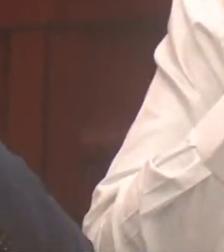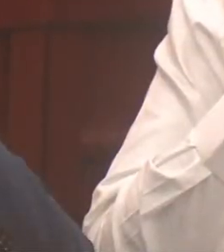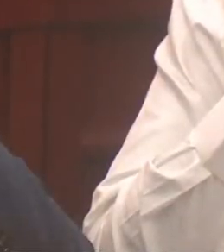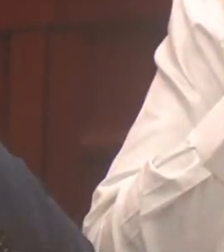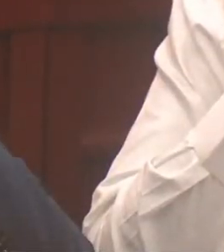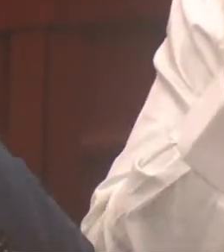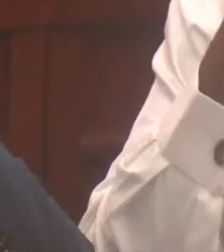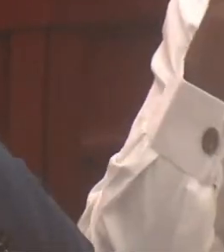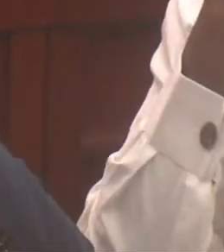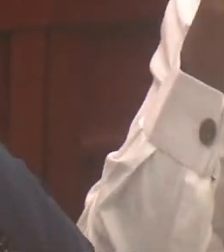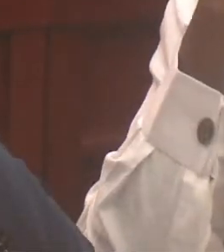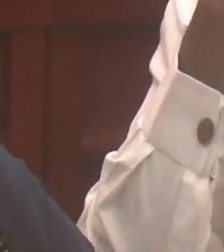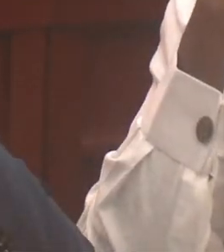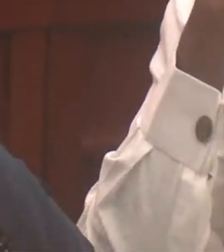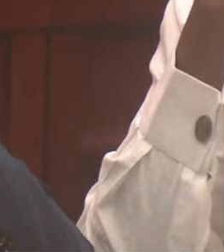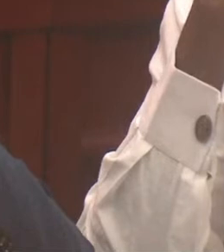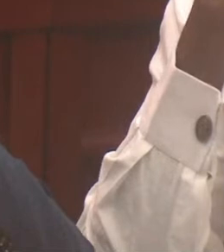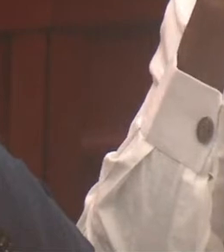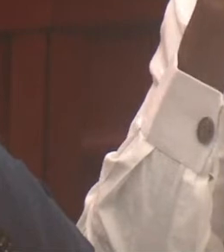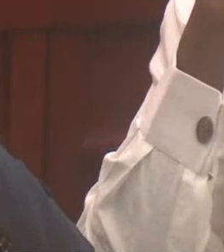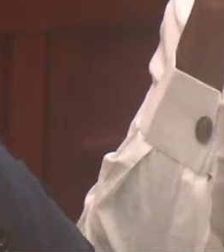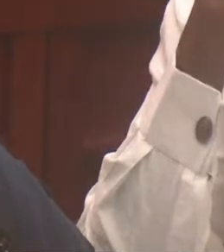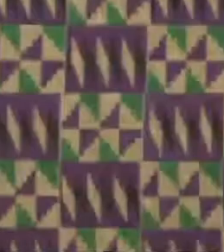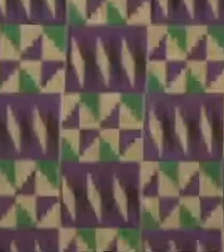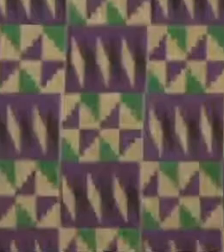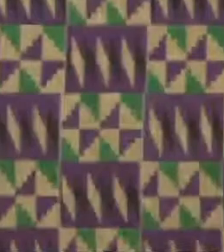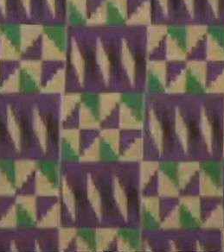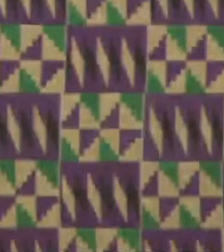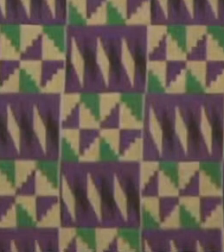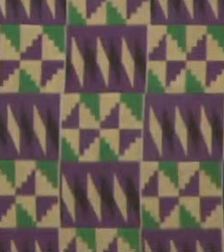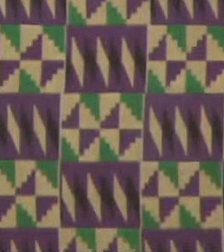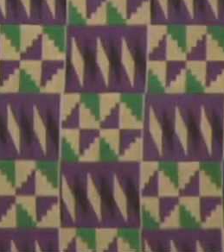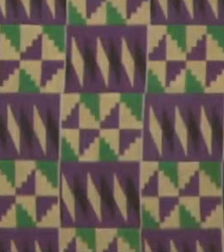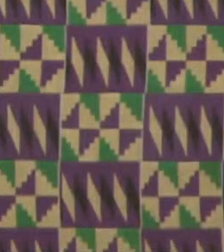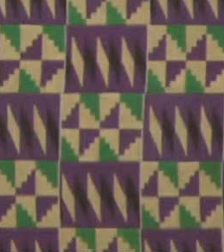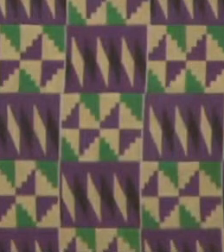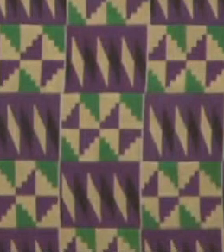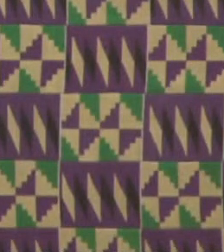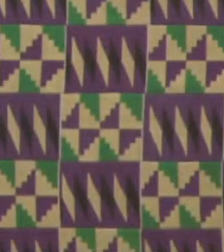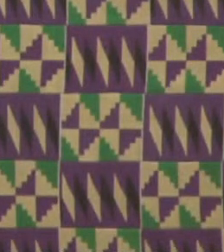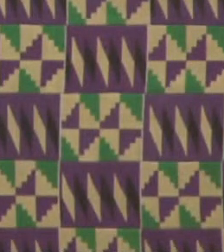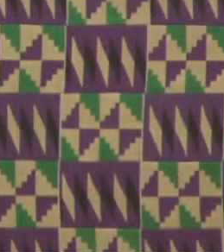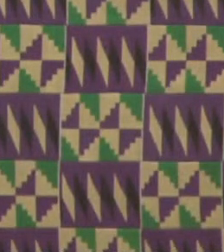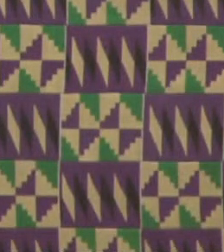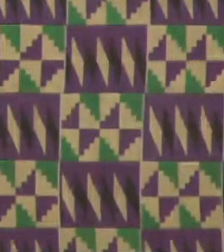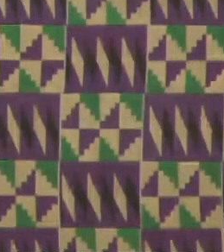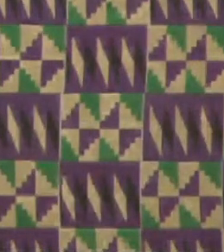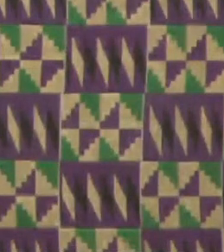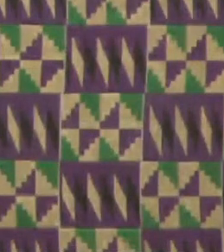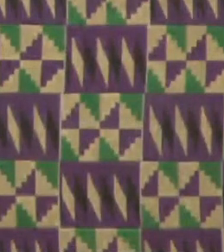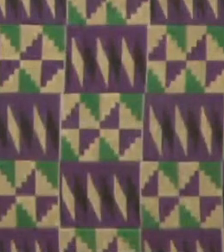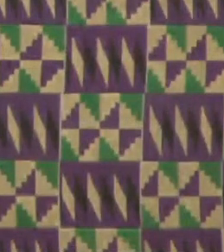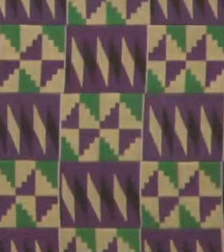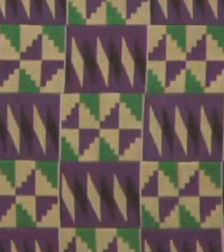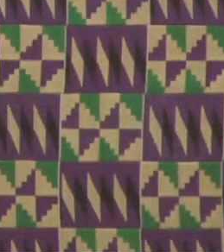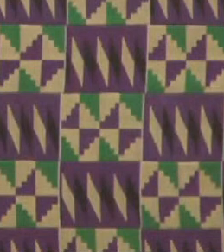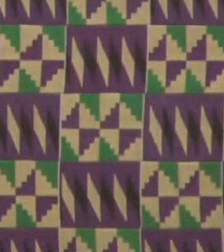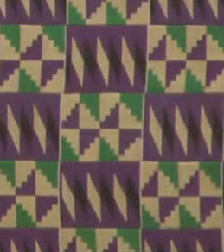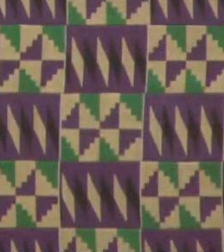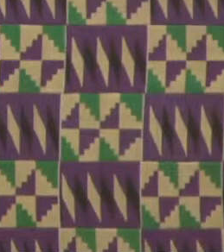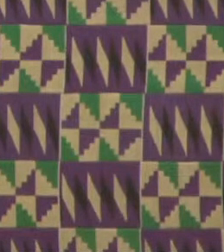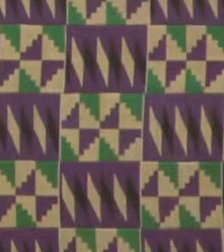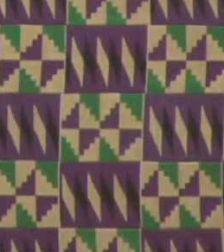saudações ao povo do Ghana, aqui representado por vossas excelências.